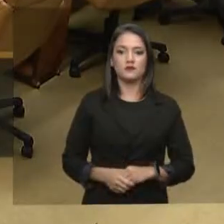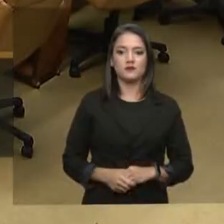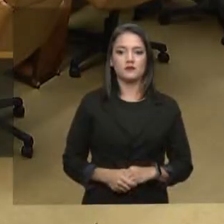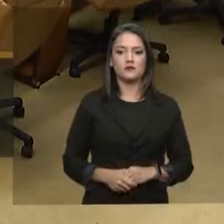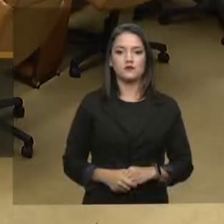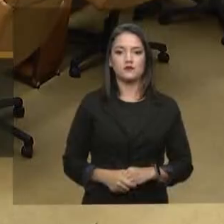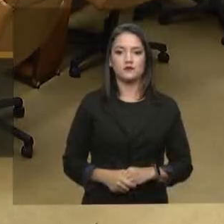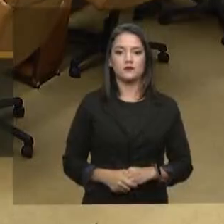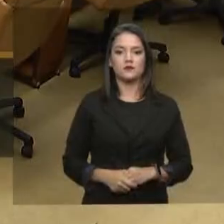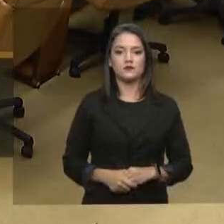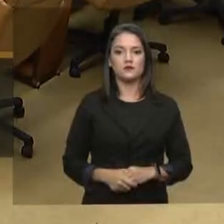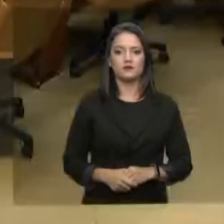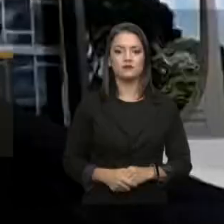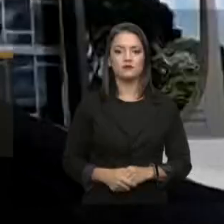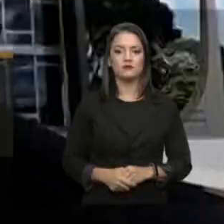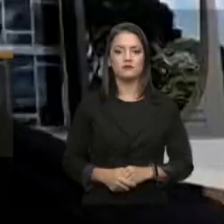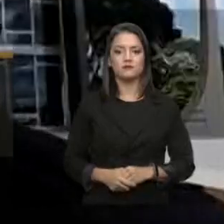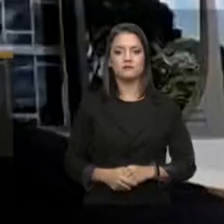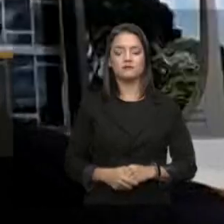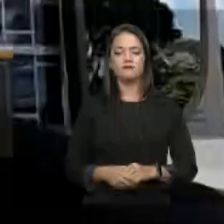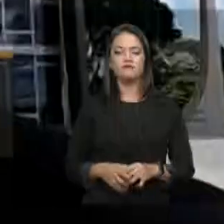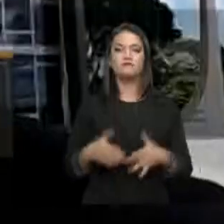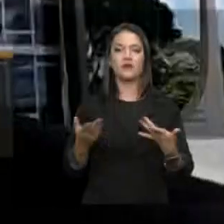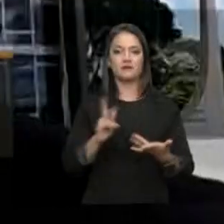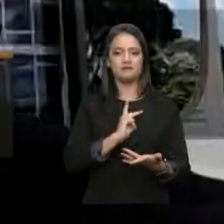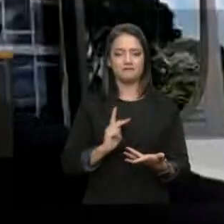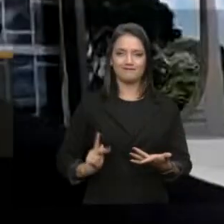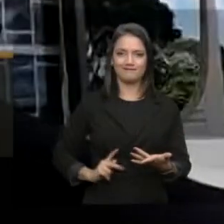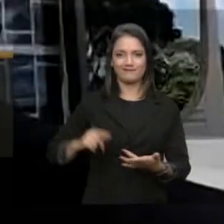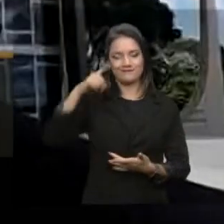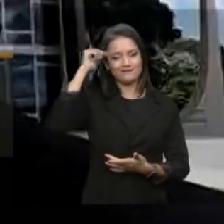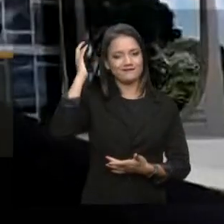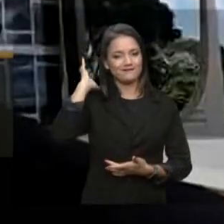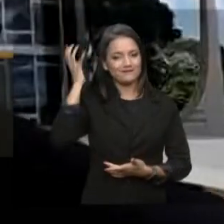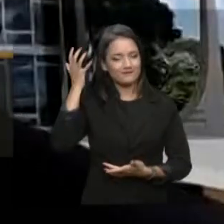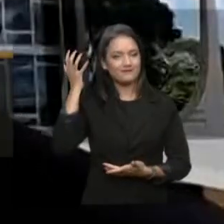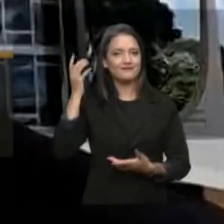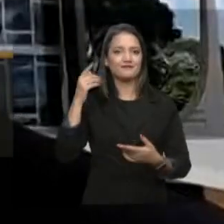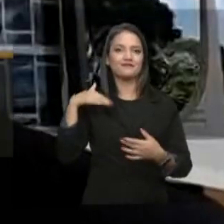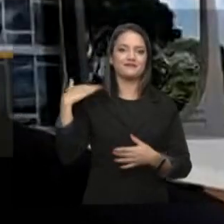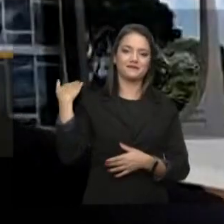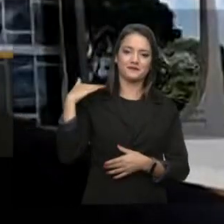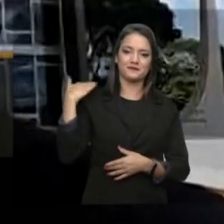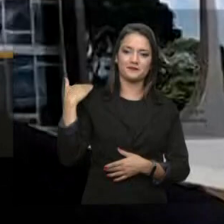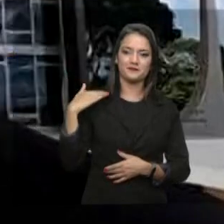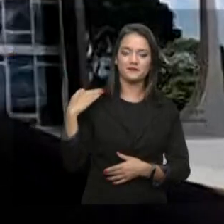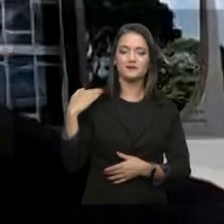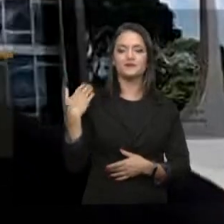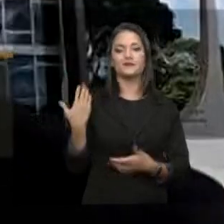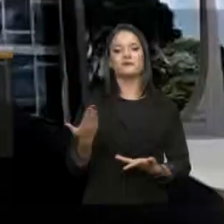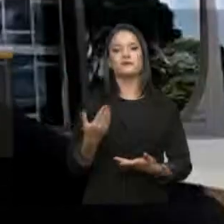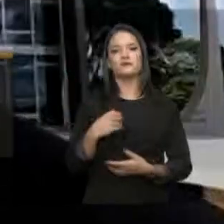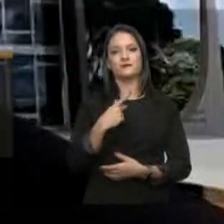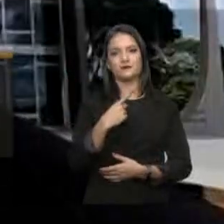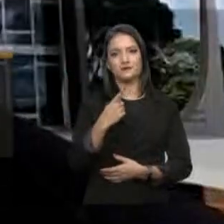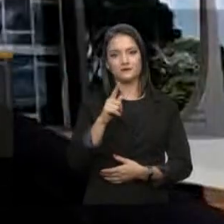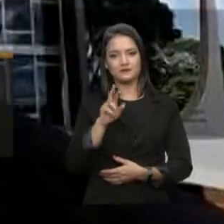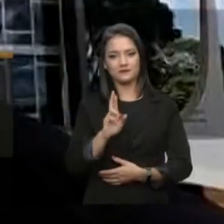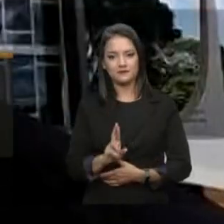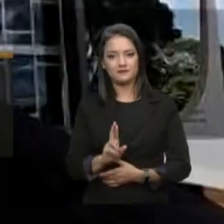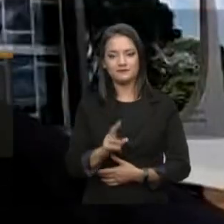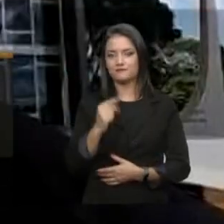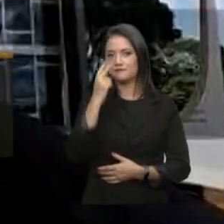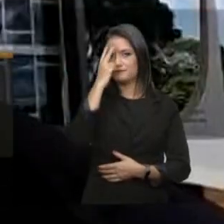Senhora presidente, ministra Rosa Weber, ministra Carmen Lúcia, senhores ministros, senhor procurador-geral da República,